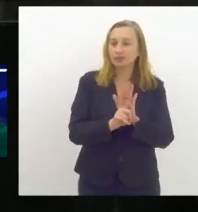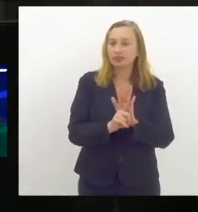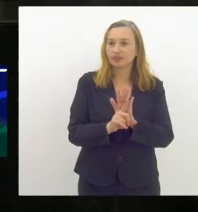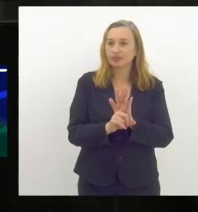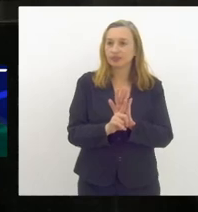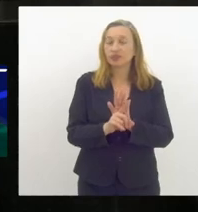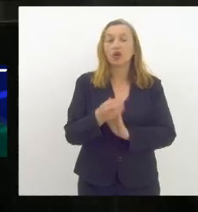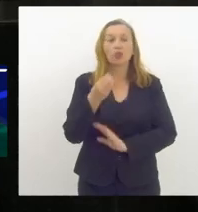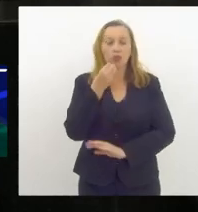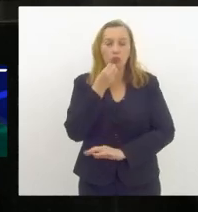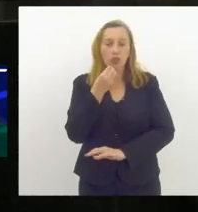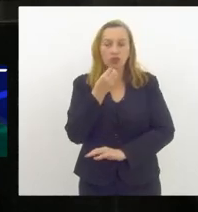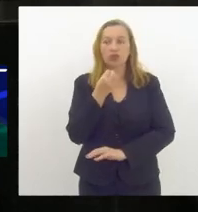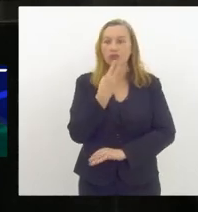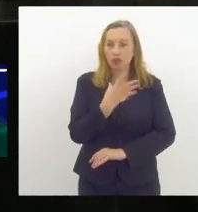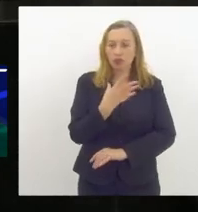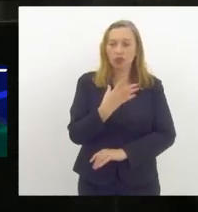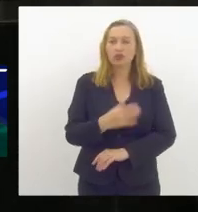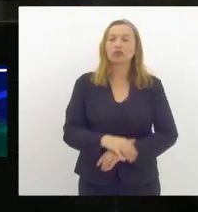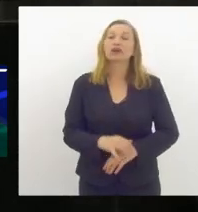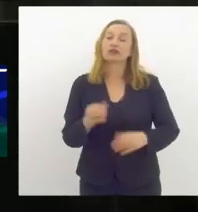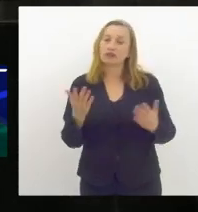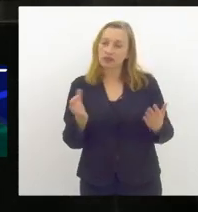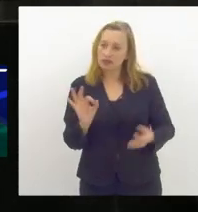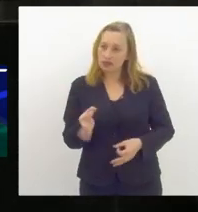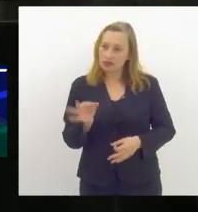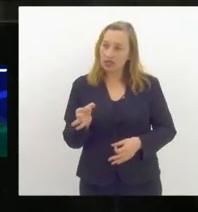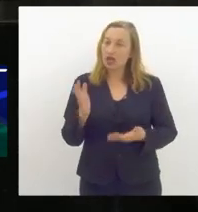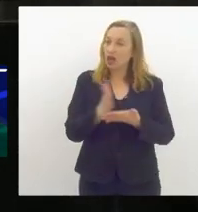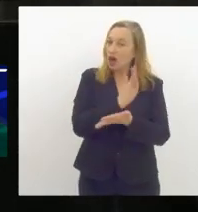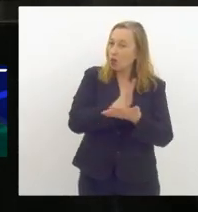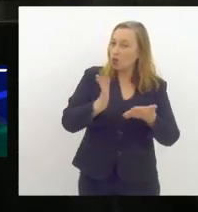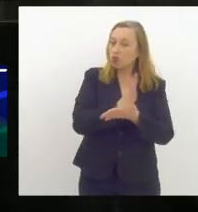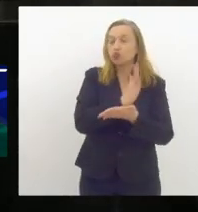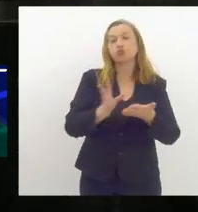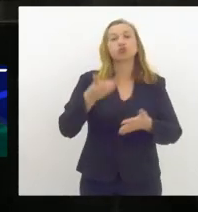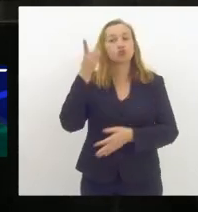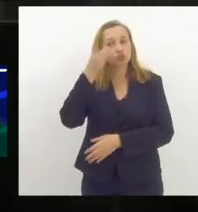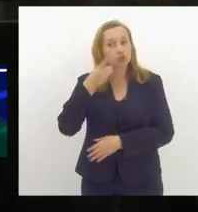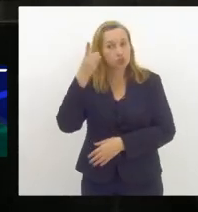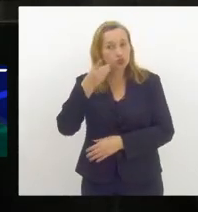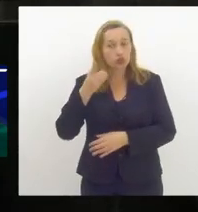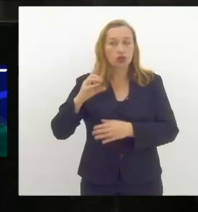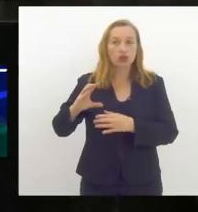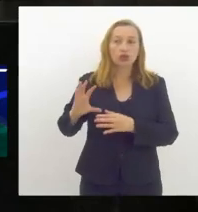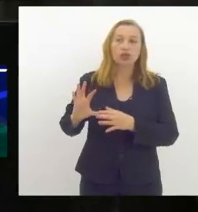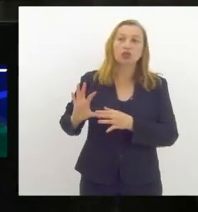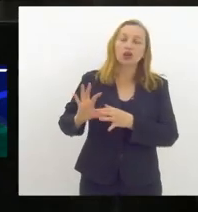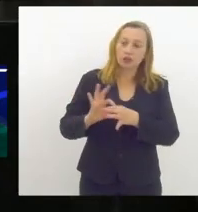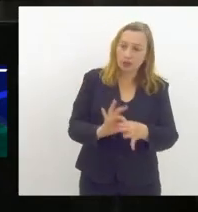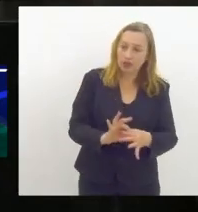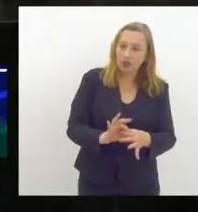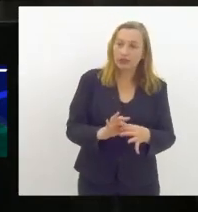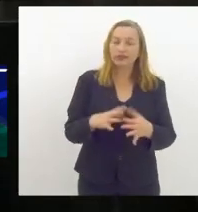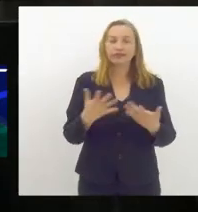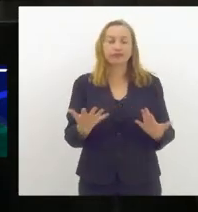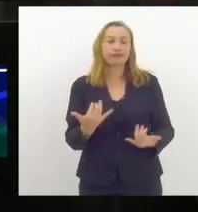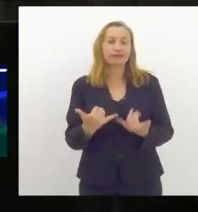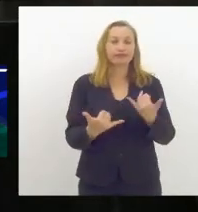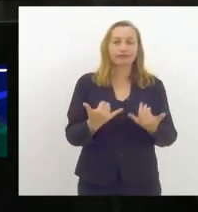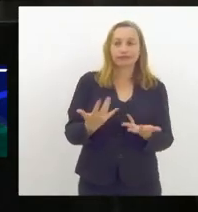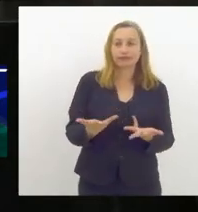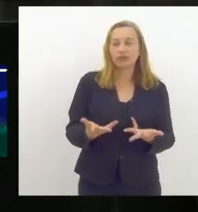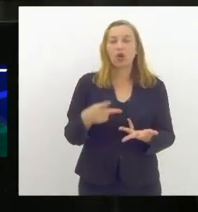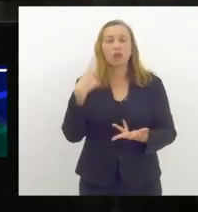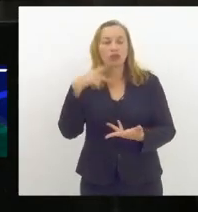absolutamente oportuno é claro que alguns parlamentares emendaram Isso é do jogo político